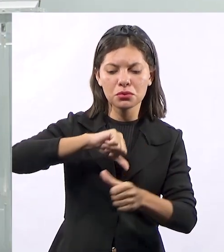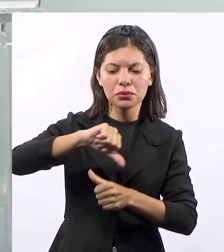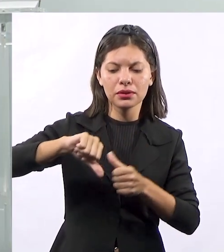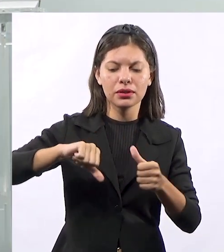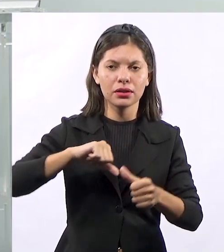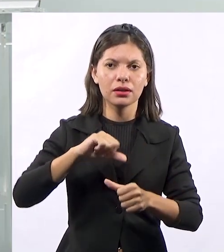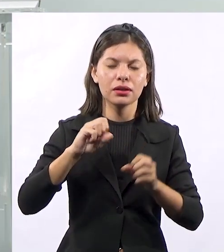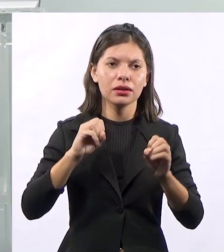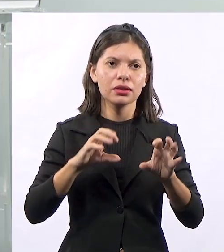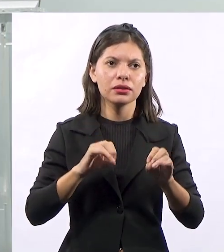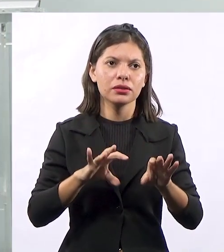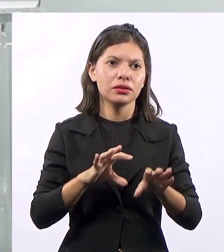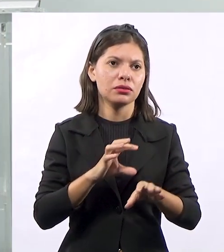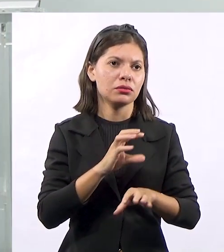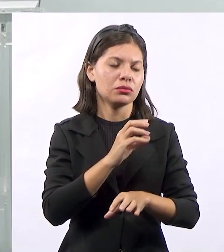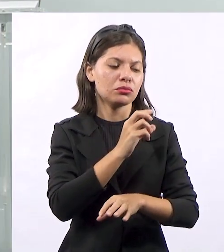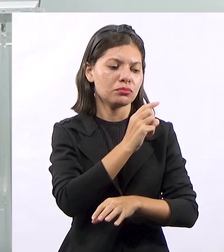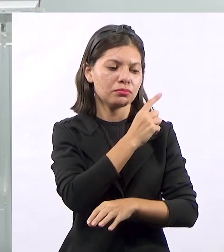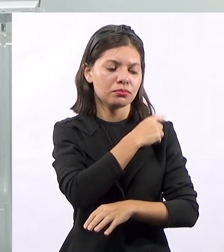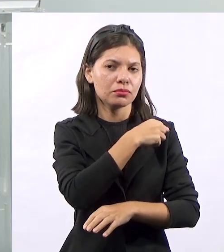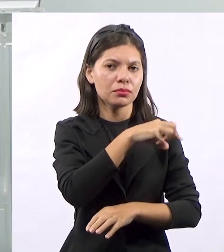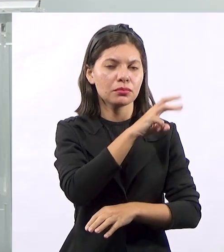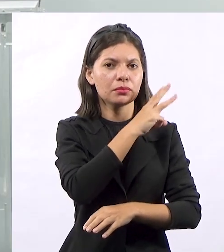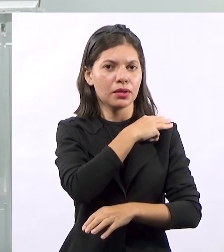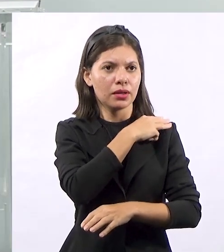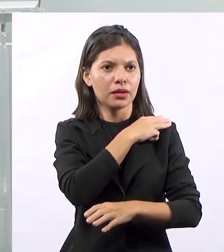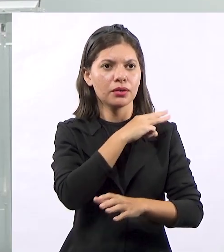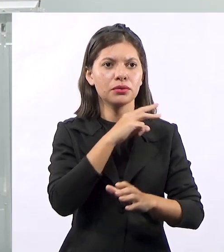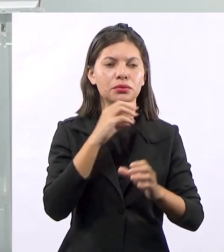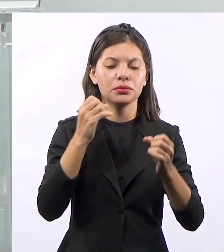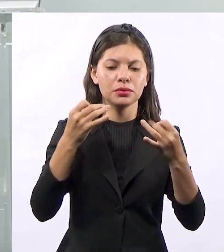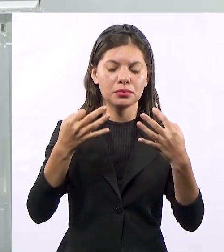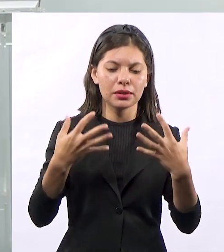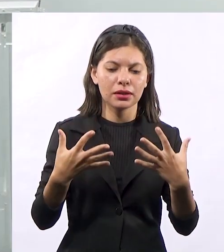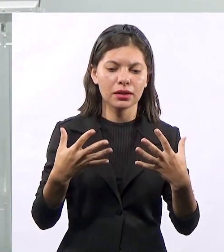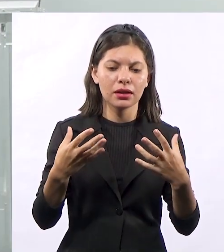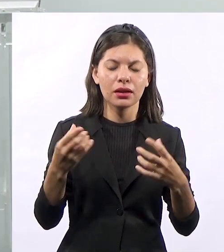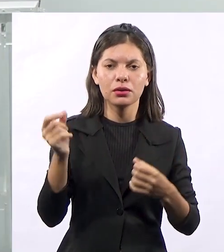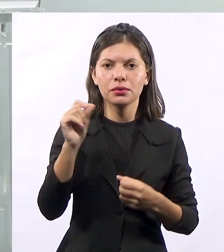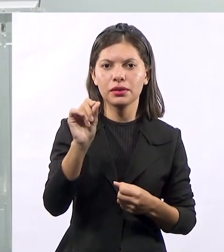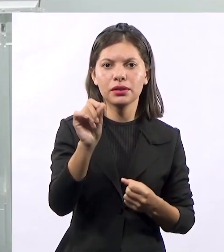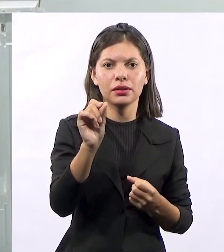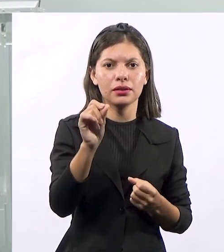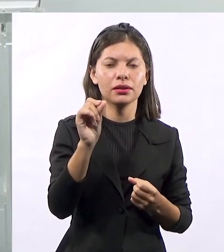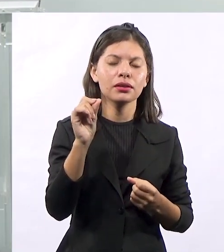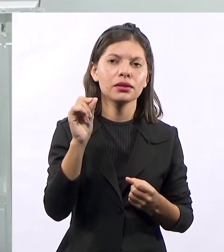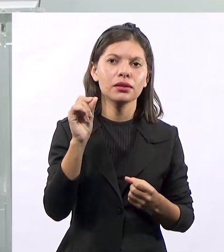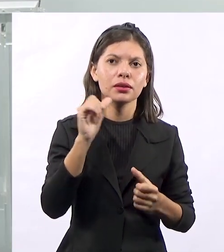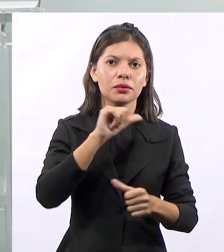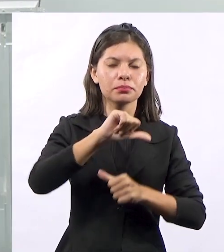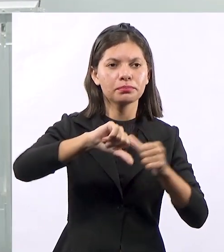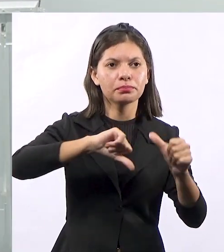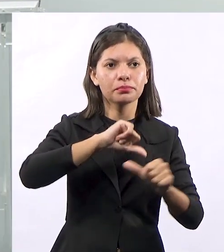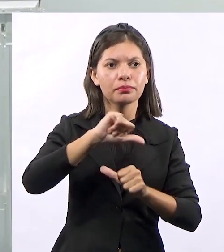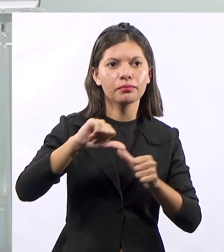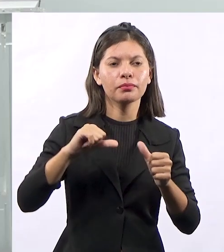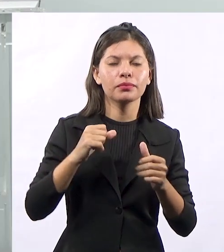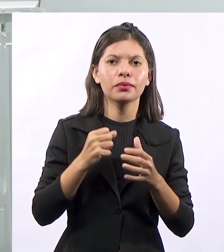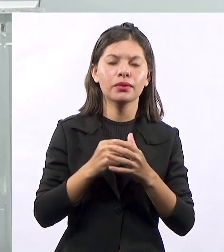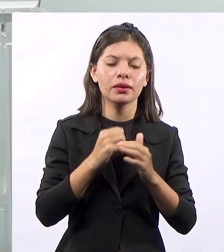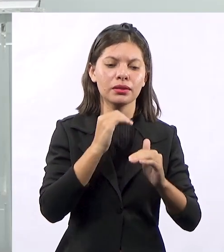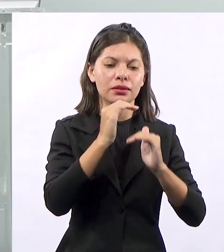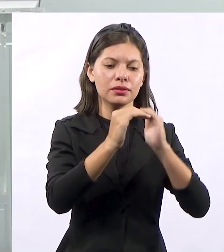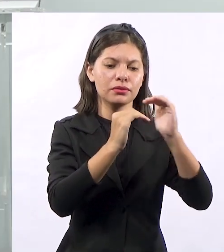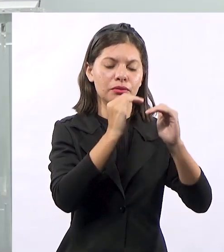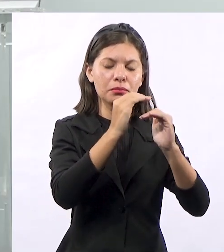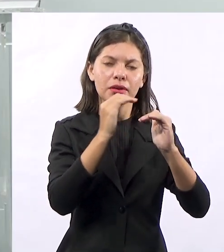explicar o que é o ensino médio, o que é a reforma. Se você está falando de desenvolvimento infantil, o que é desenvolvimento? E o que é